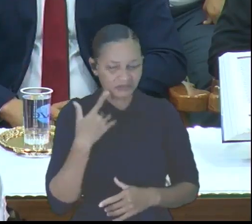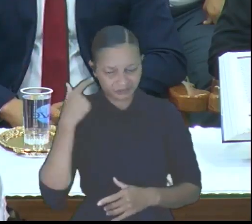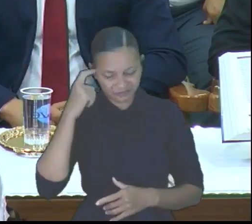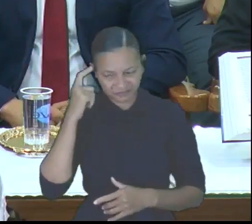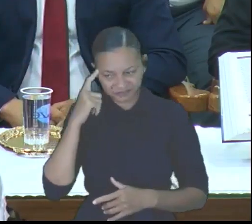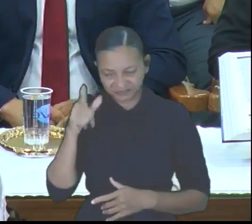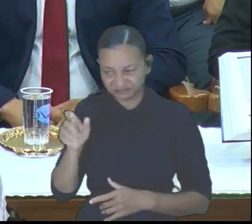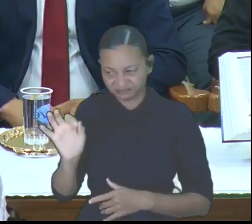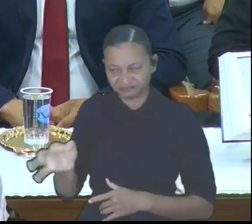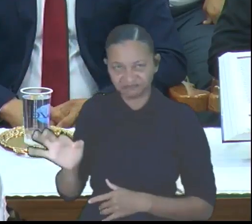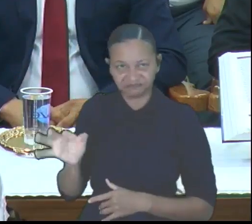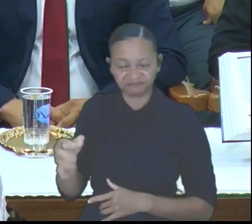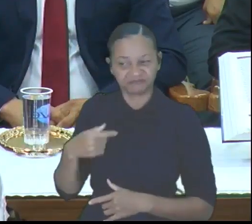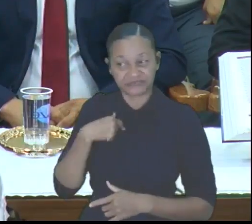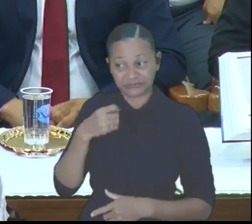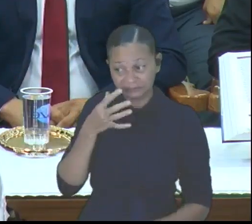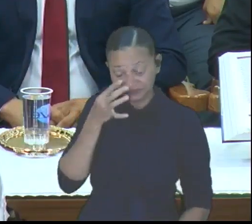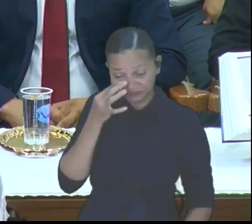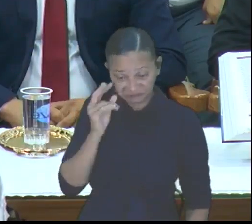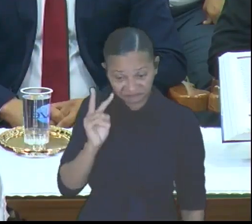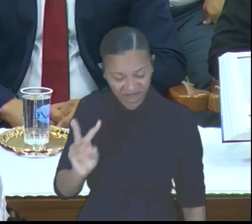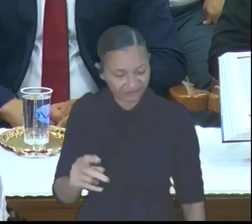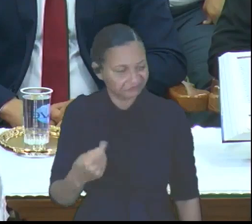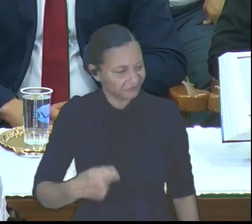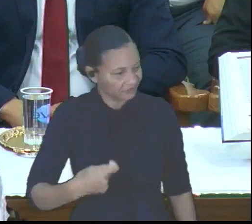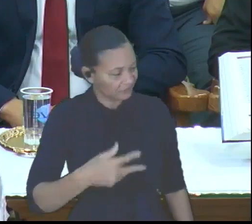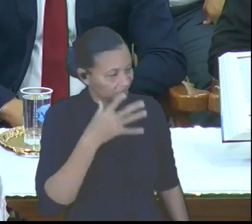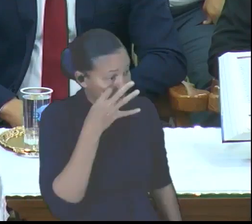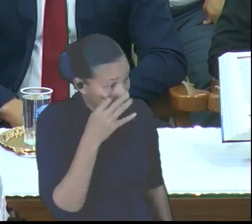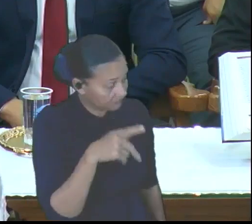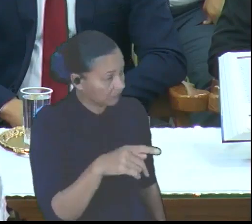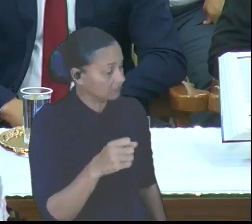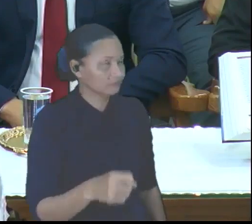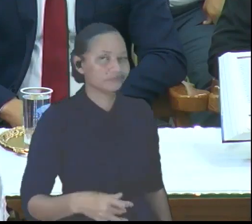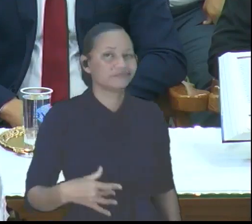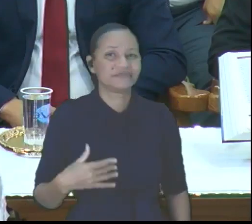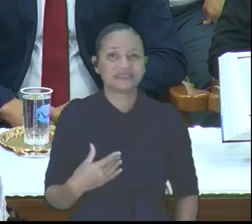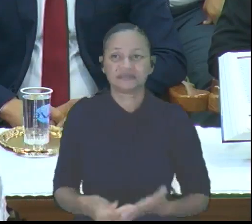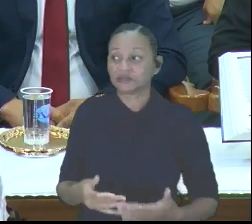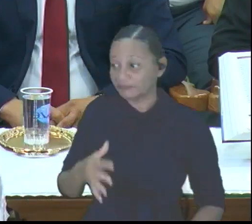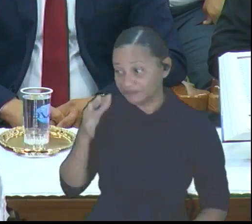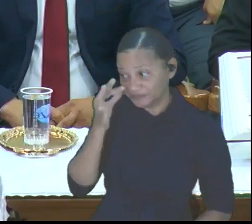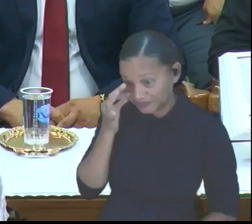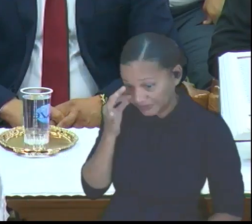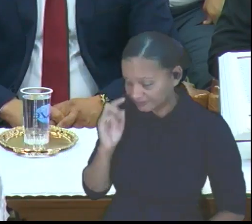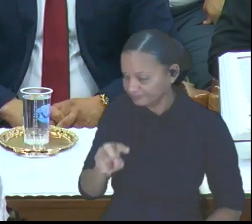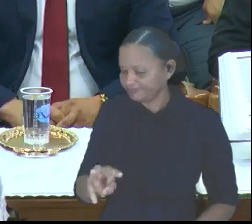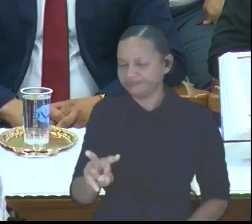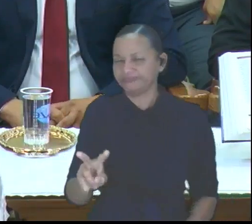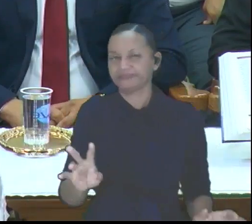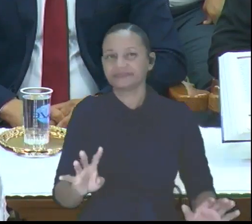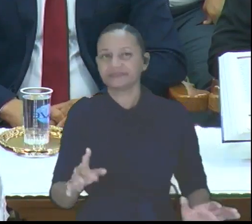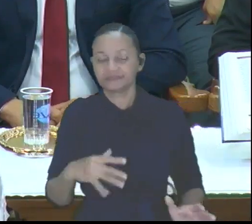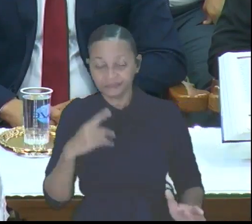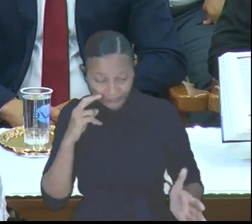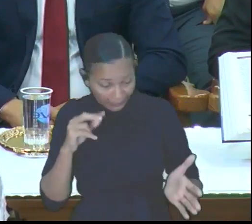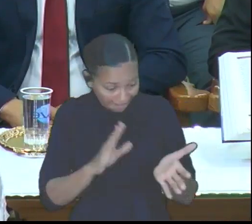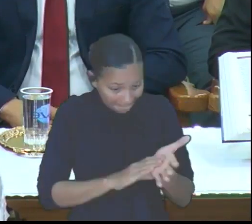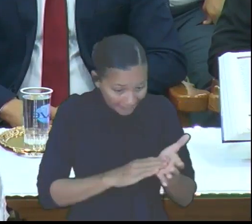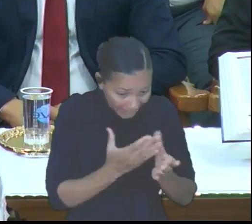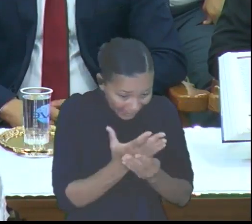alimentar. Não, é só se eu ver. É só... E não adianta só ver. Eu tenho que